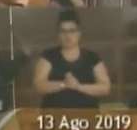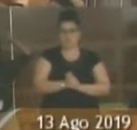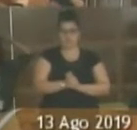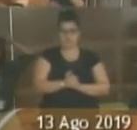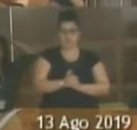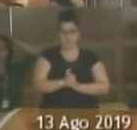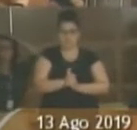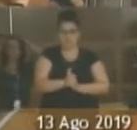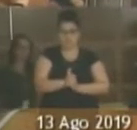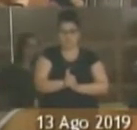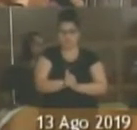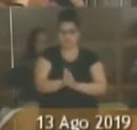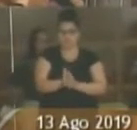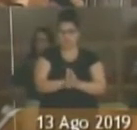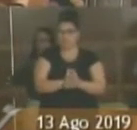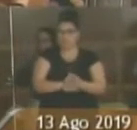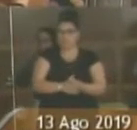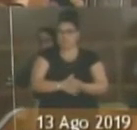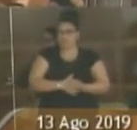Canindé.